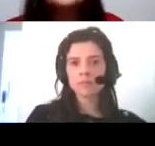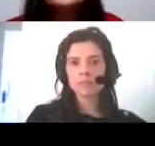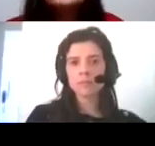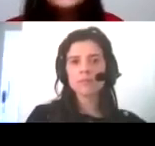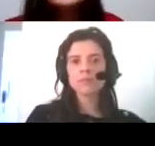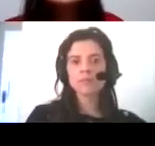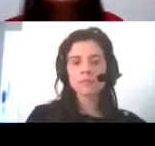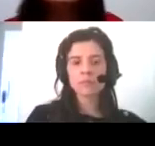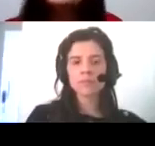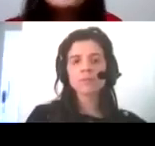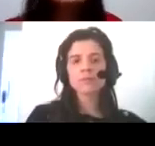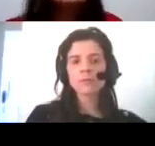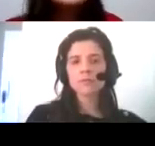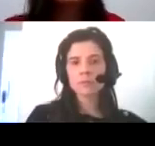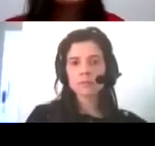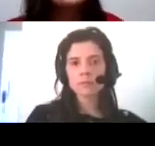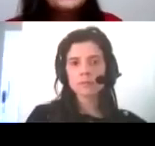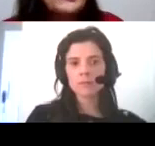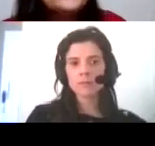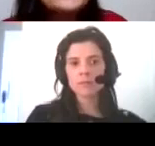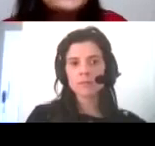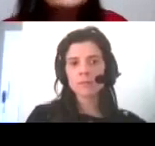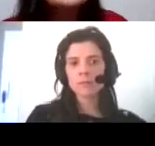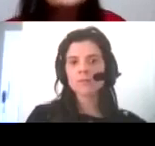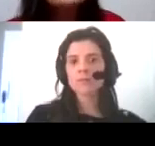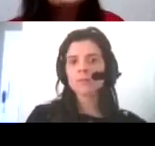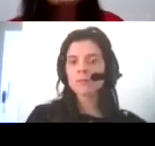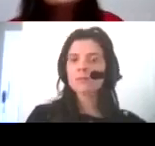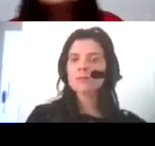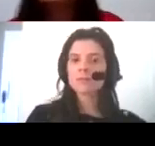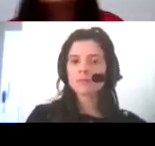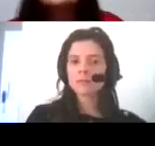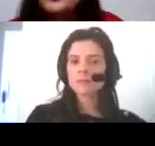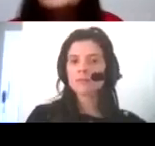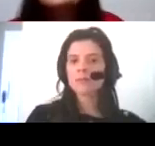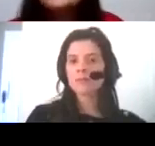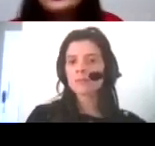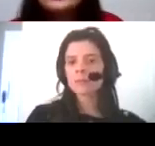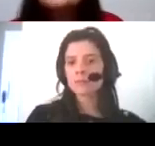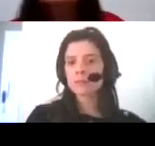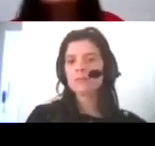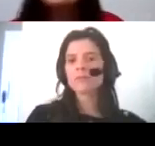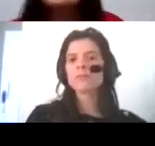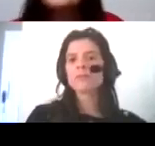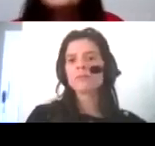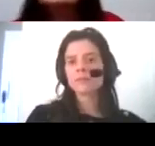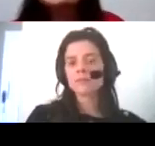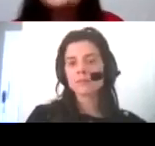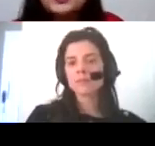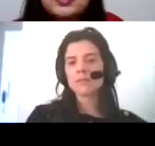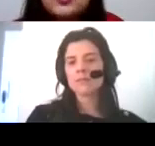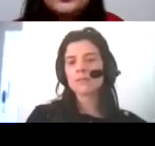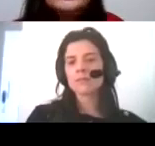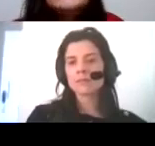mal-entendidos. Também seja como um lápis, né? Que você escreva as coisas boas da vida, mantenha a confiança